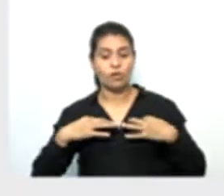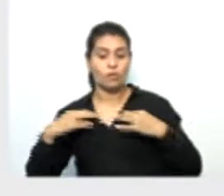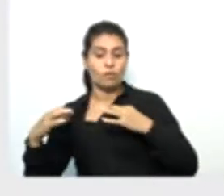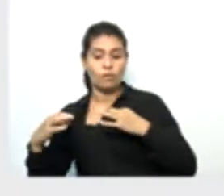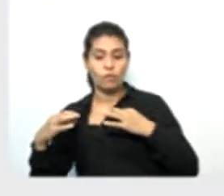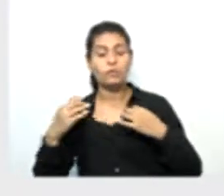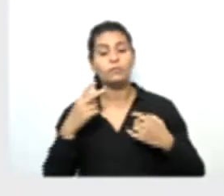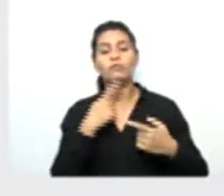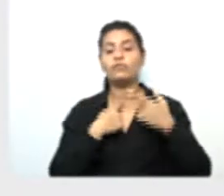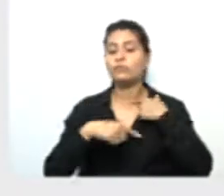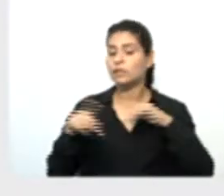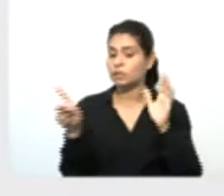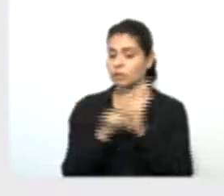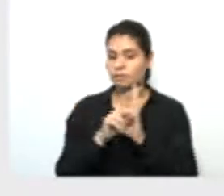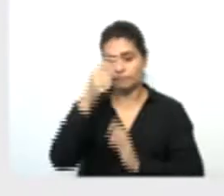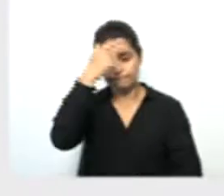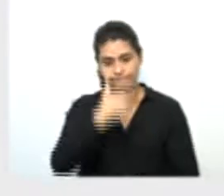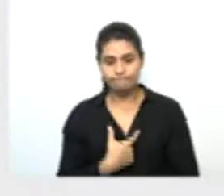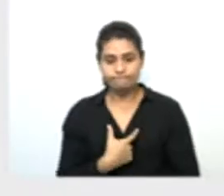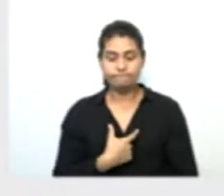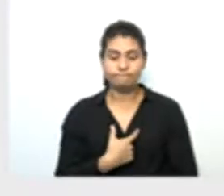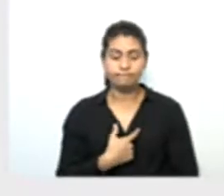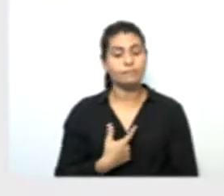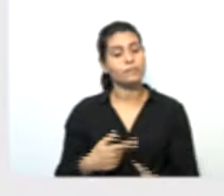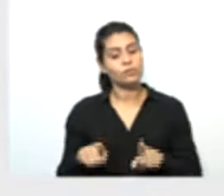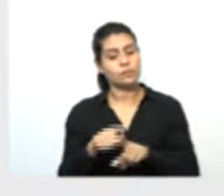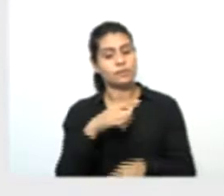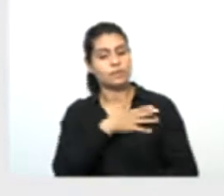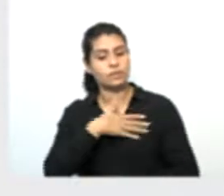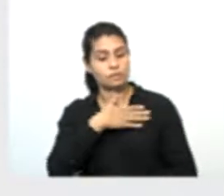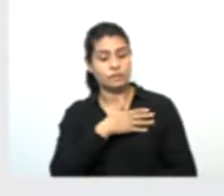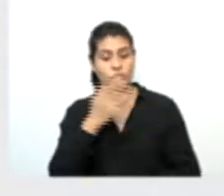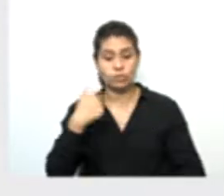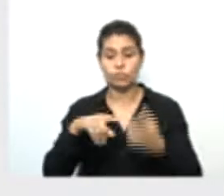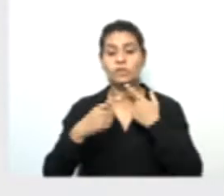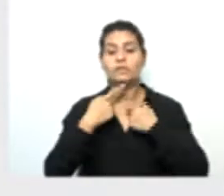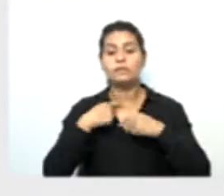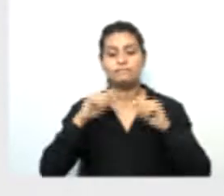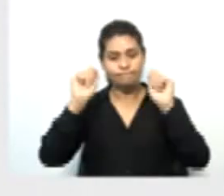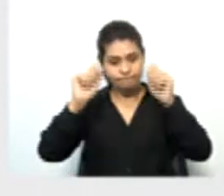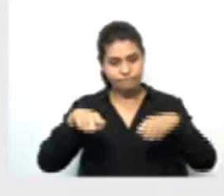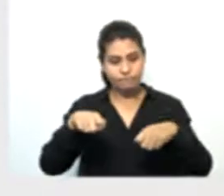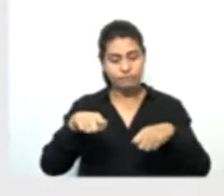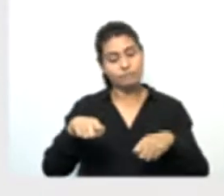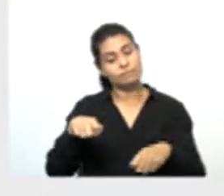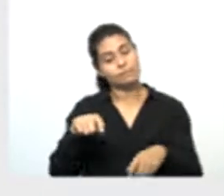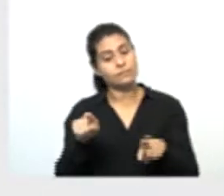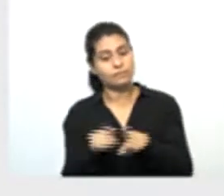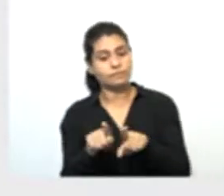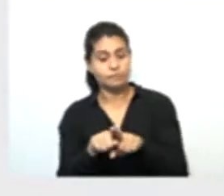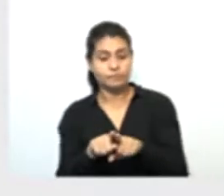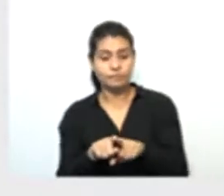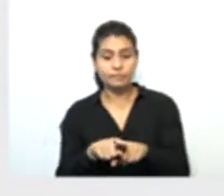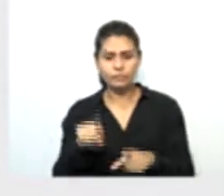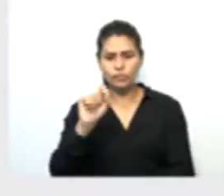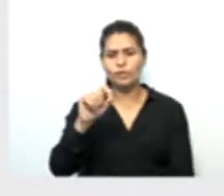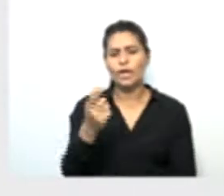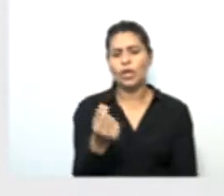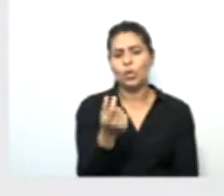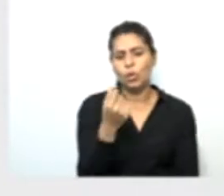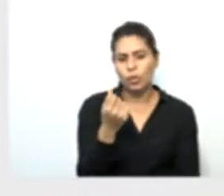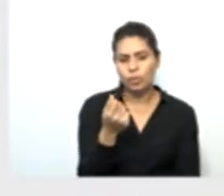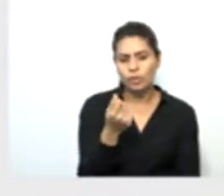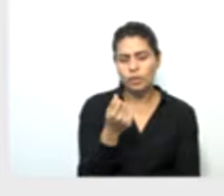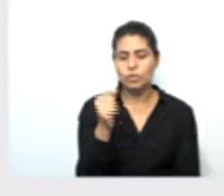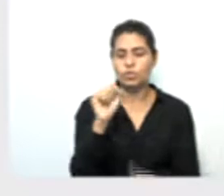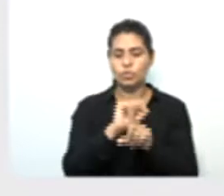voluntariamente, por vontade própria, né? Para satisfazer suas necessidades e aspirações. Essas aspirações são